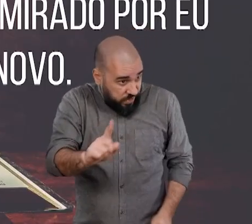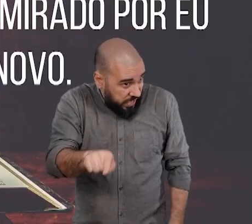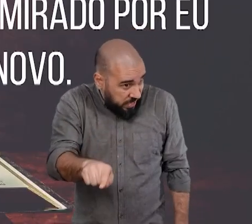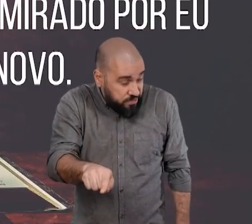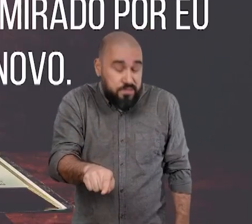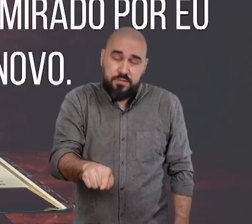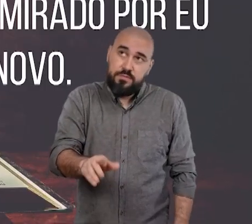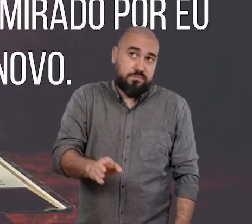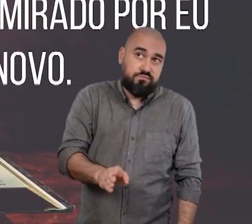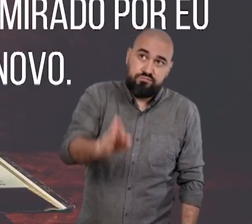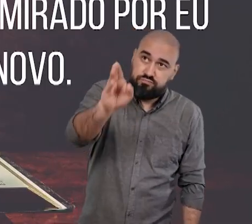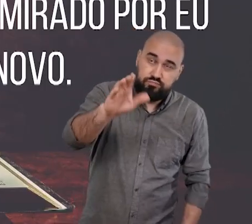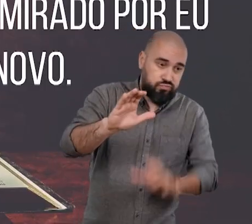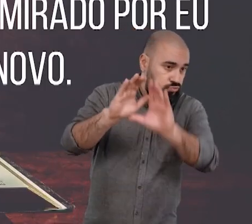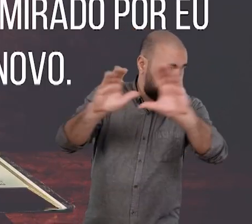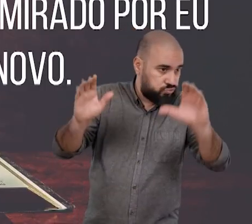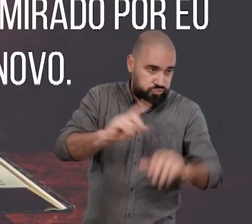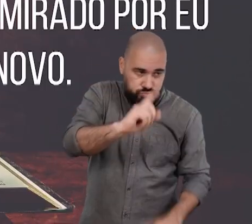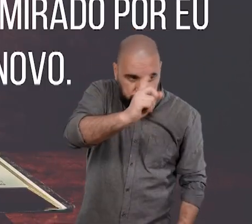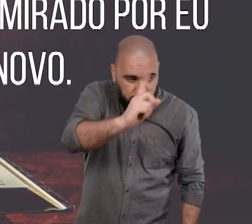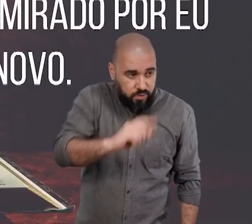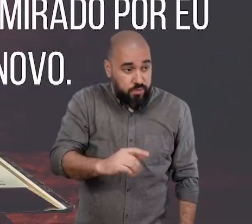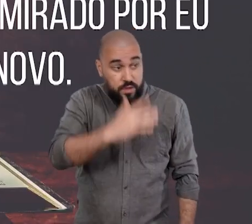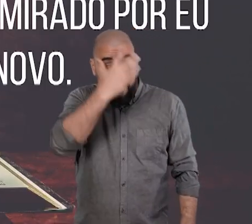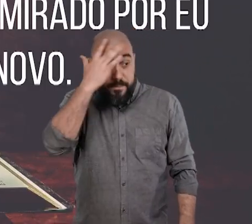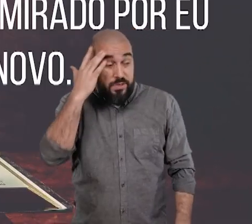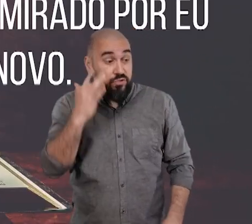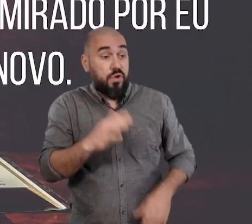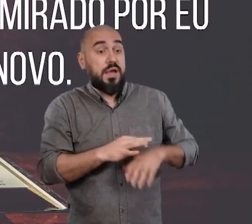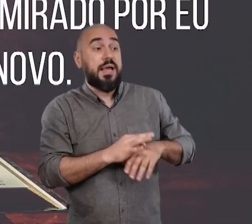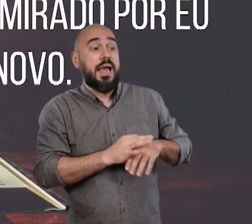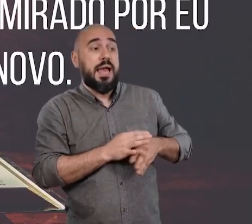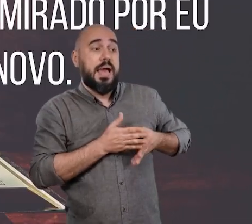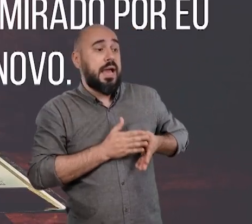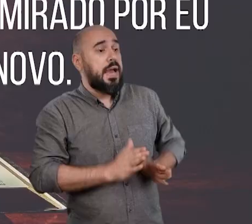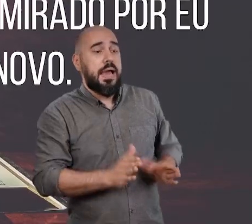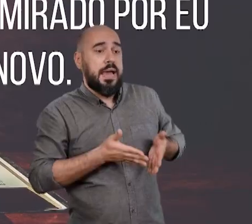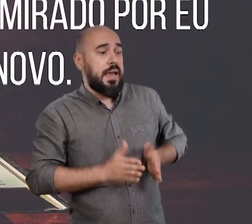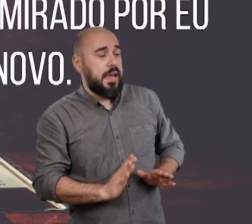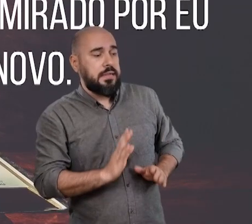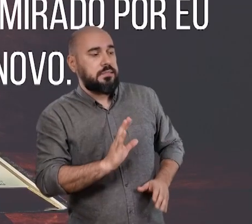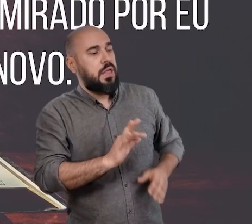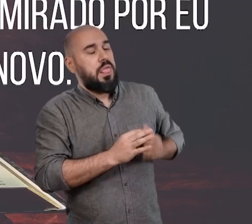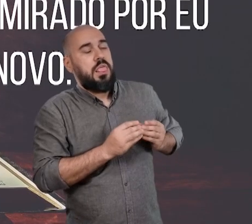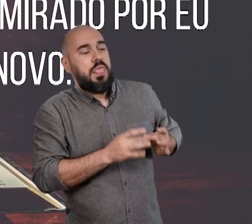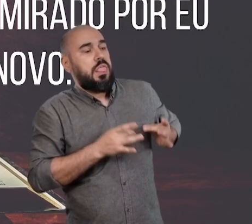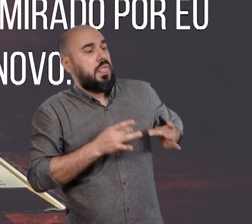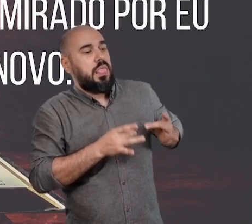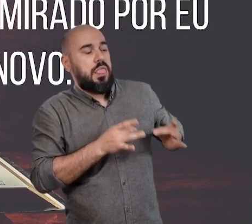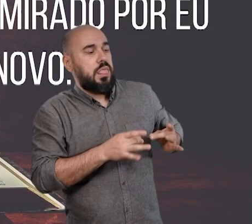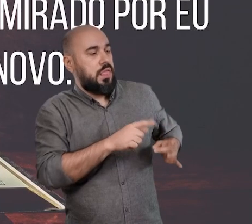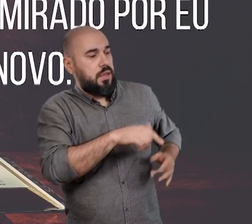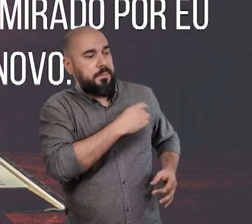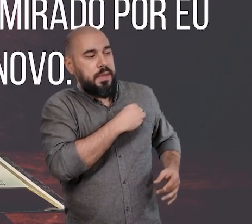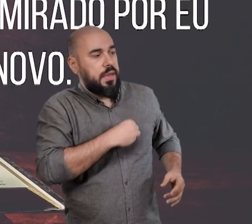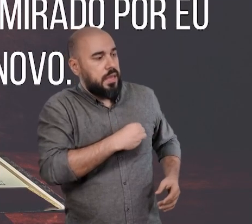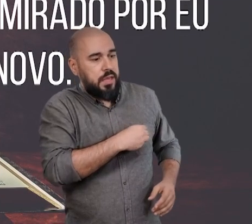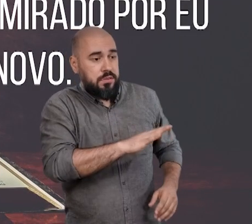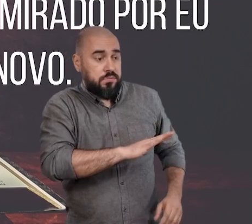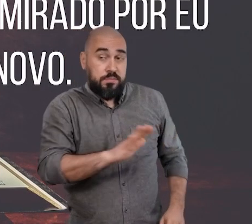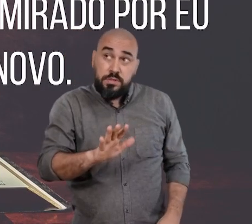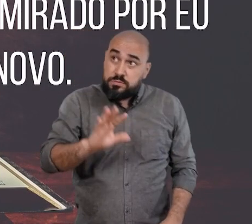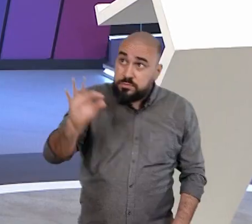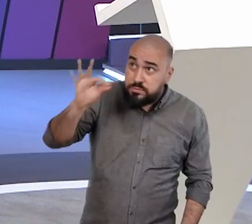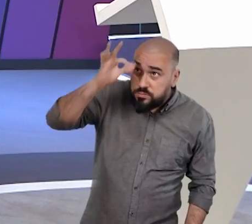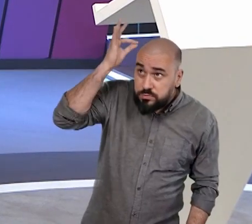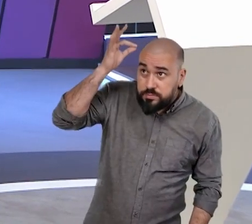da carne é carne, e o que é nascido do Espírito é Espírito. Não fique admirado por eu dizer, vocês precisam nascer